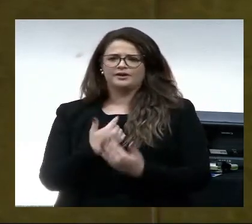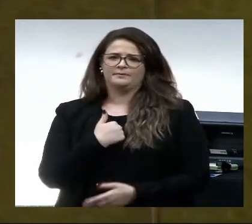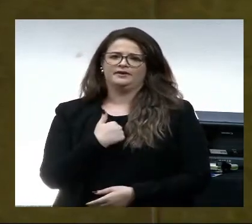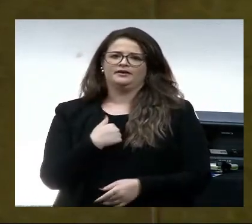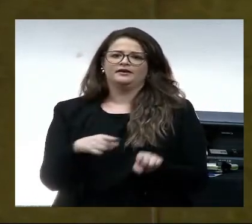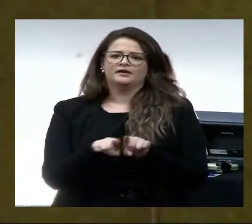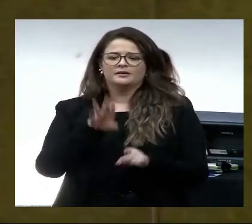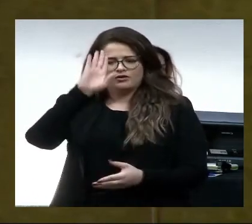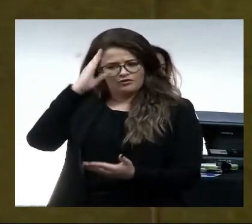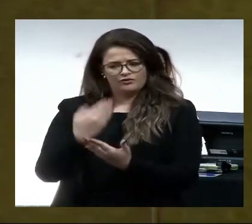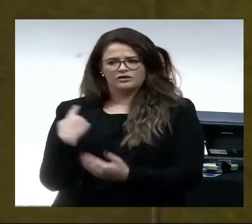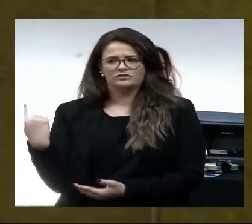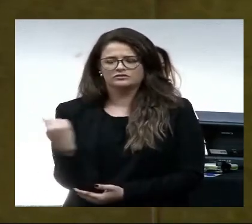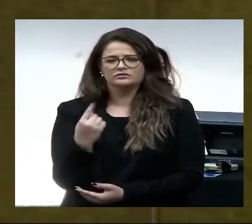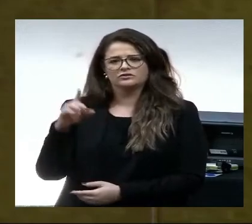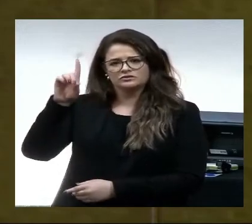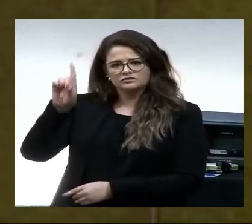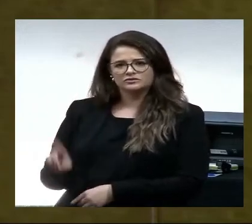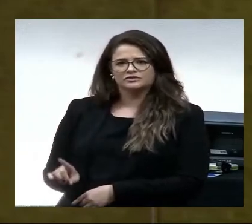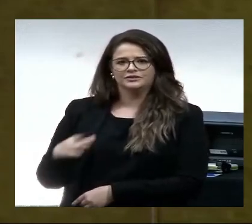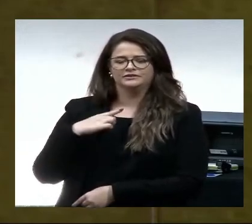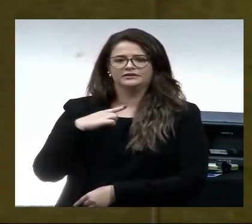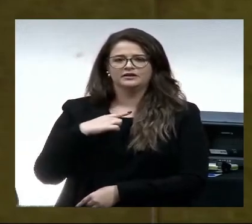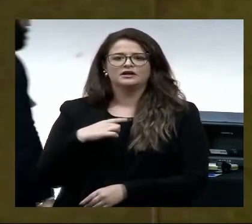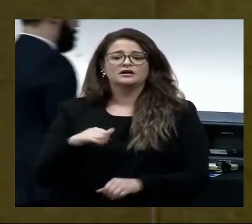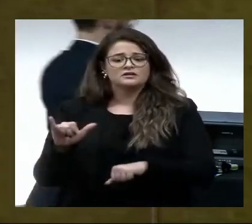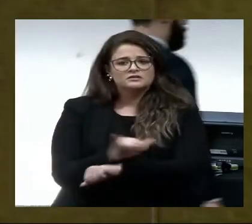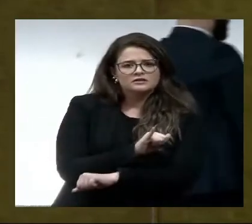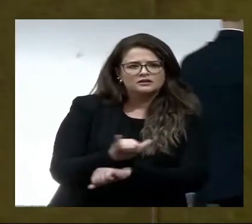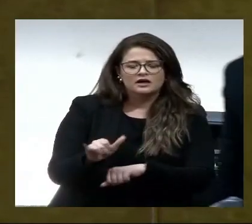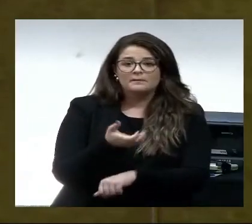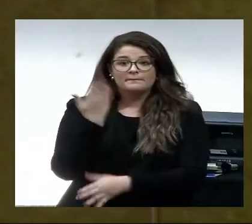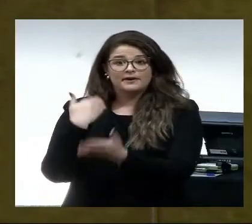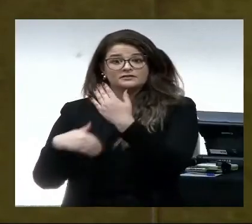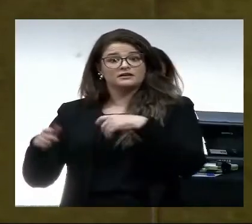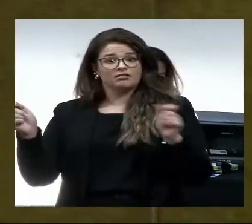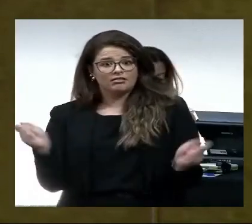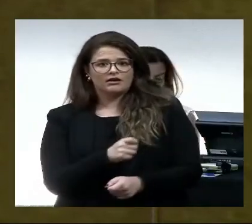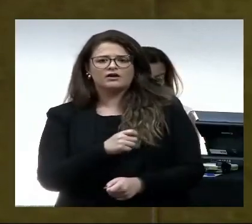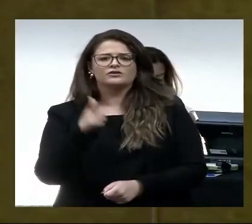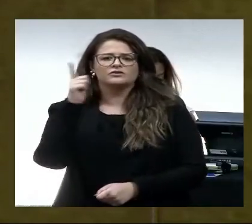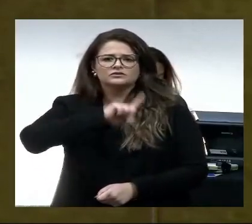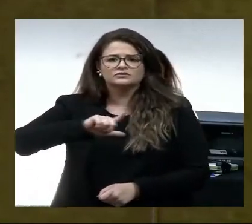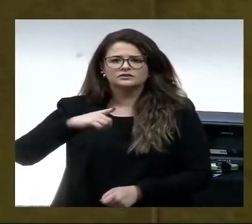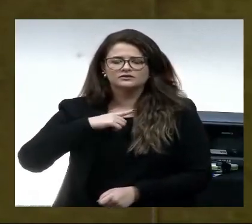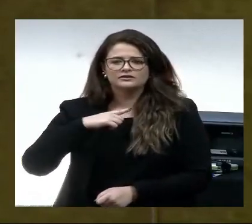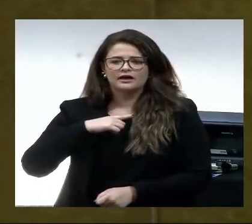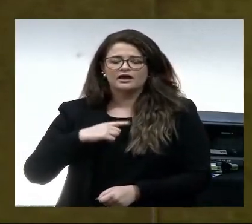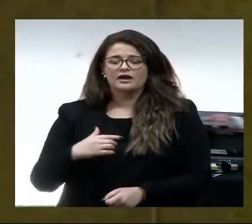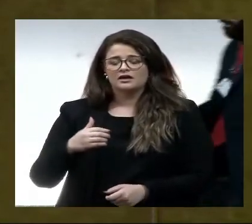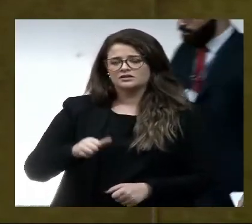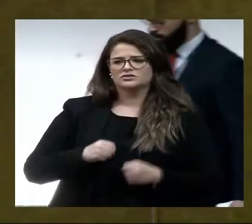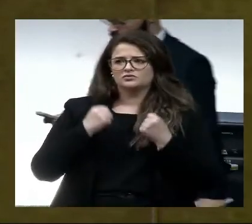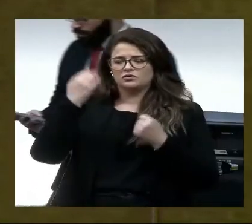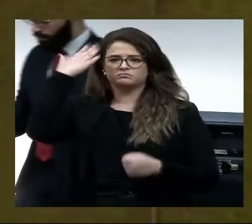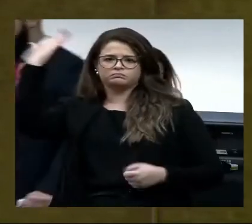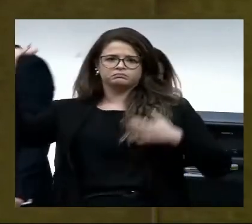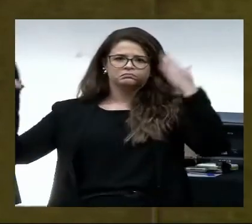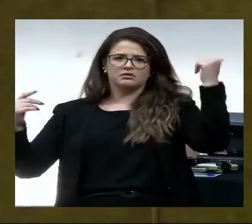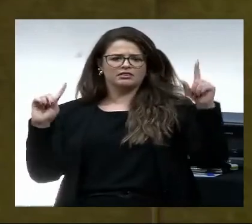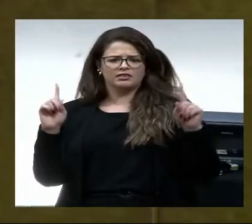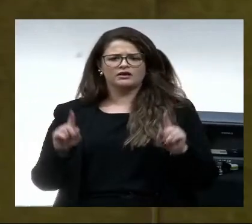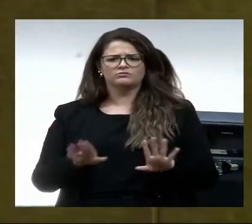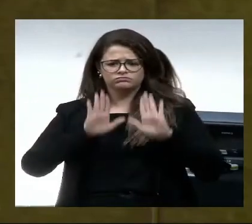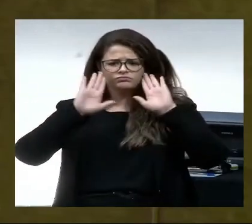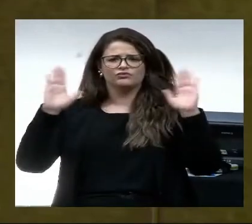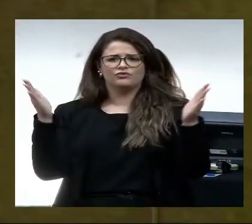na nossa diretoria. Nossa gestão seguirá as estratégias que já deram certo, longe dos holofotes, mas com muita efetividade naquilo que nos propomos a